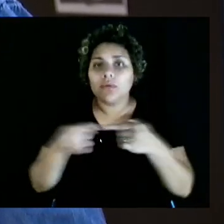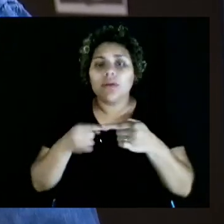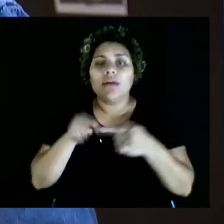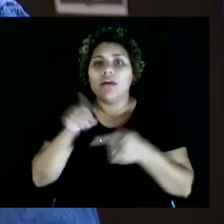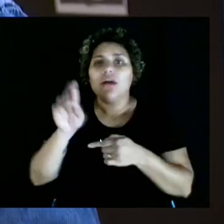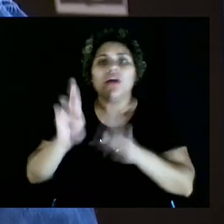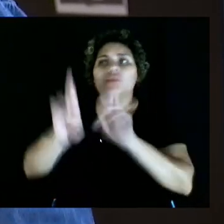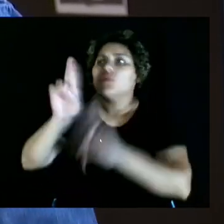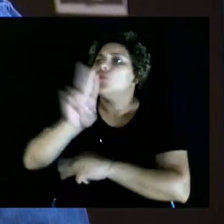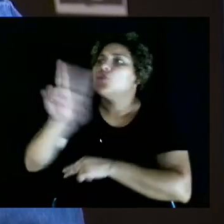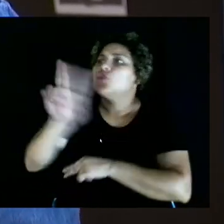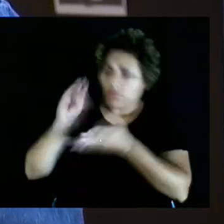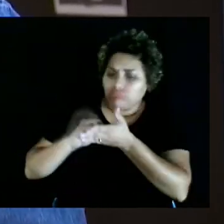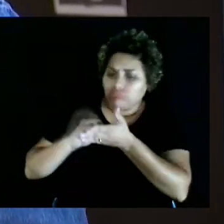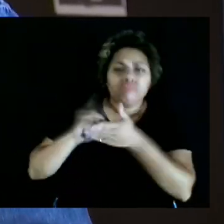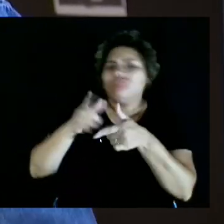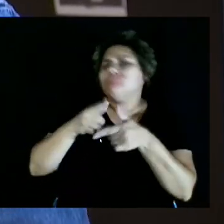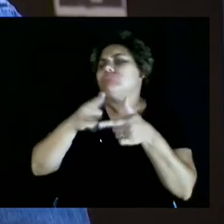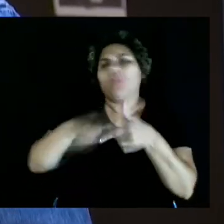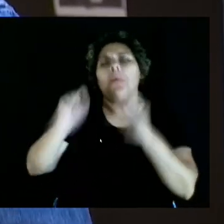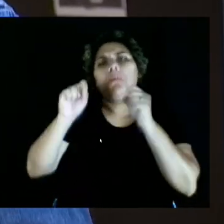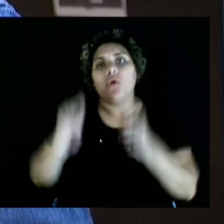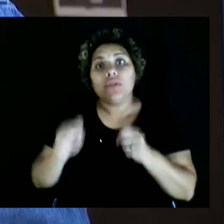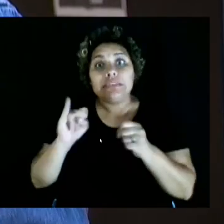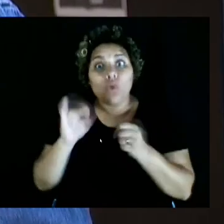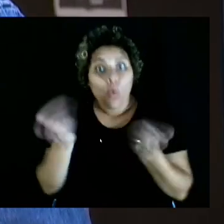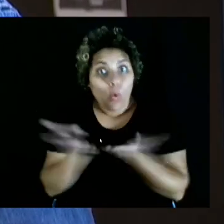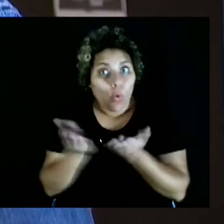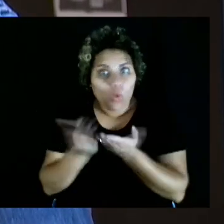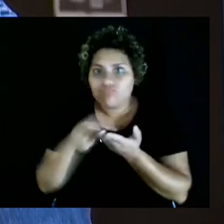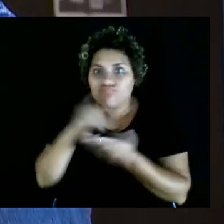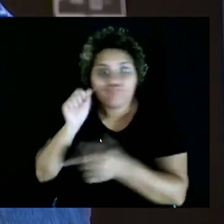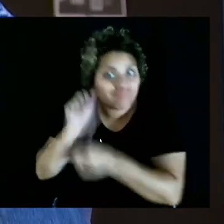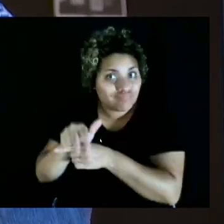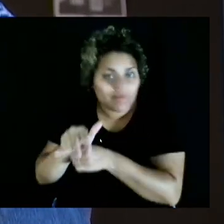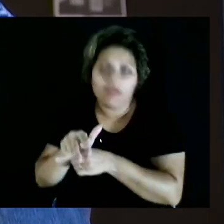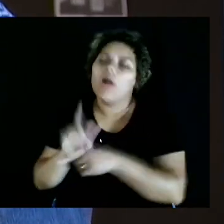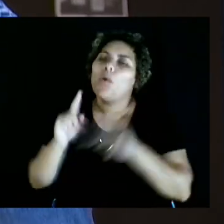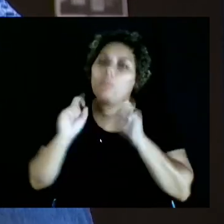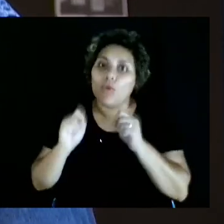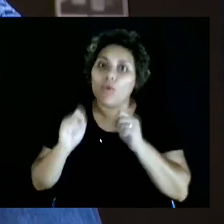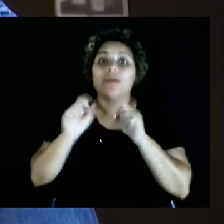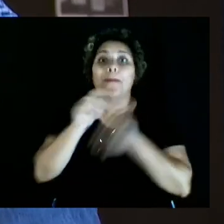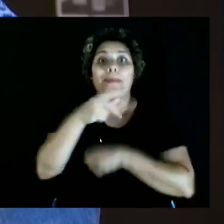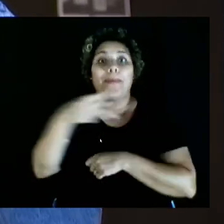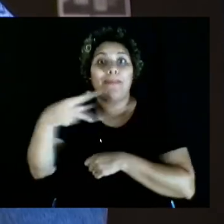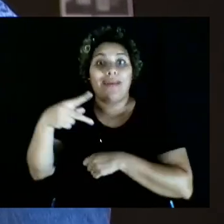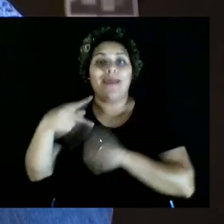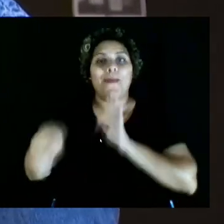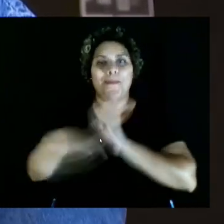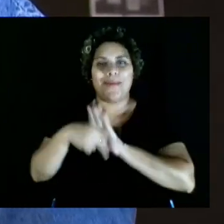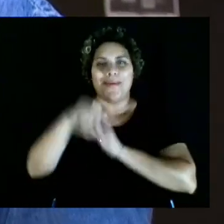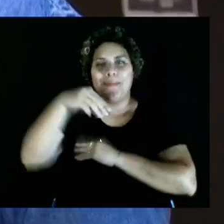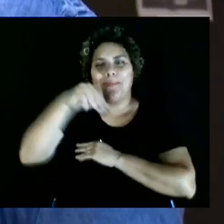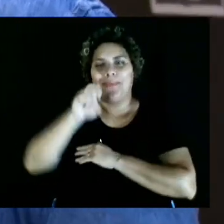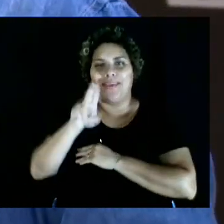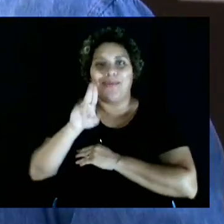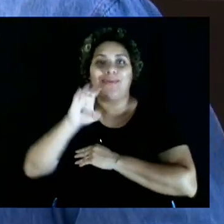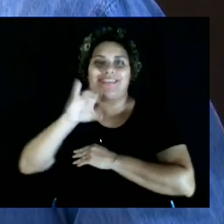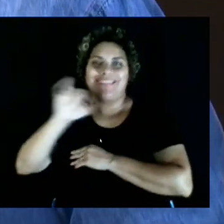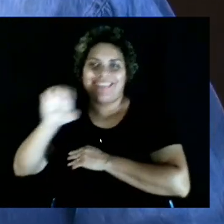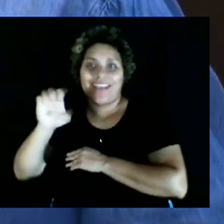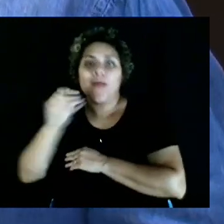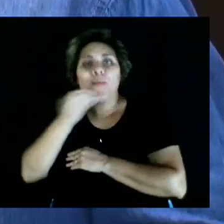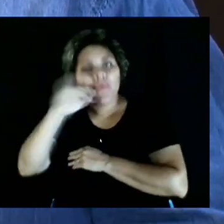Maratona de Vagas? Está tudo bem, ele consegue pelo aplicativo Meu CIEE fazer o seu cadastro dentro do Meu CIEE e aproveitar as oportunidades. Bom, é uma